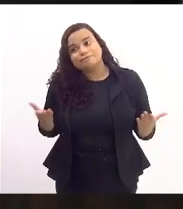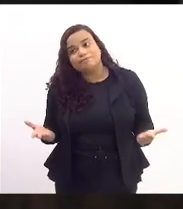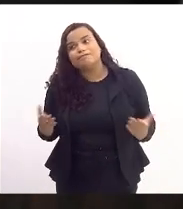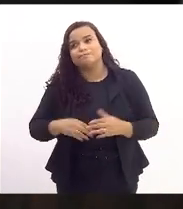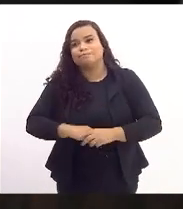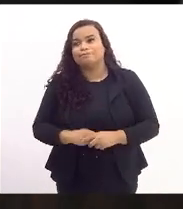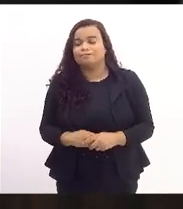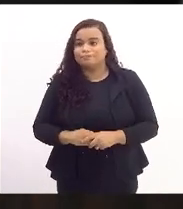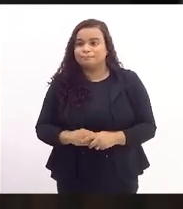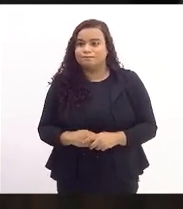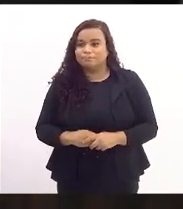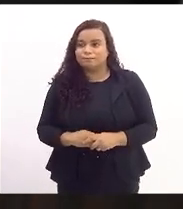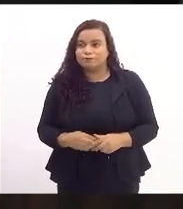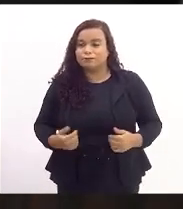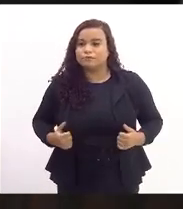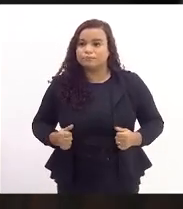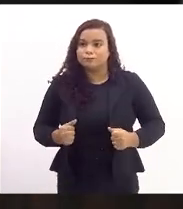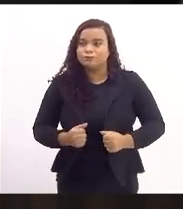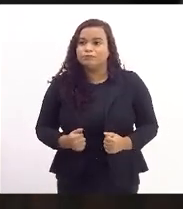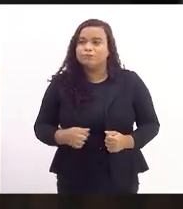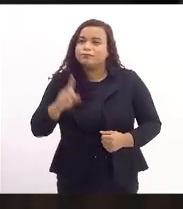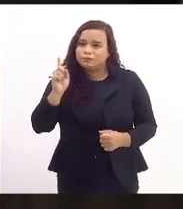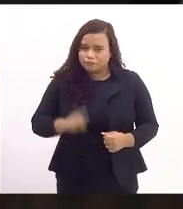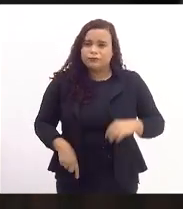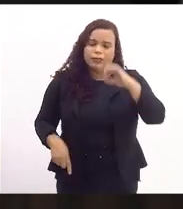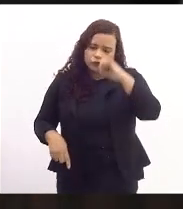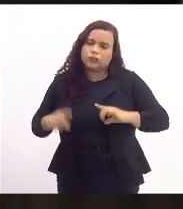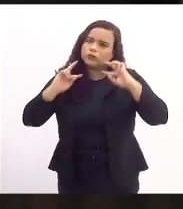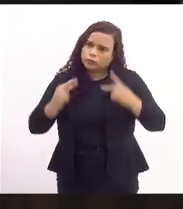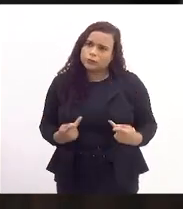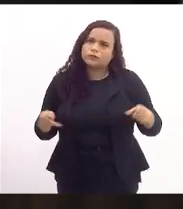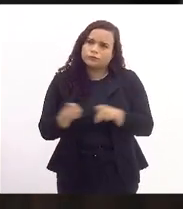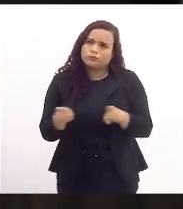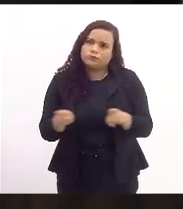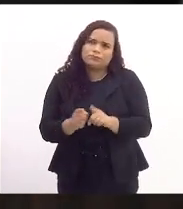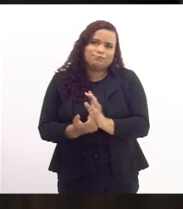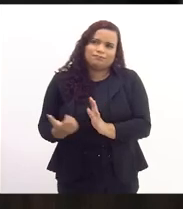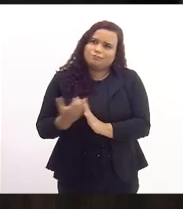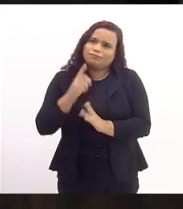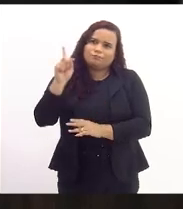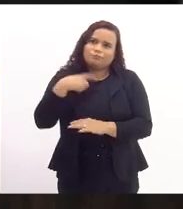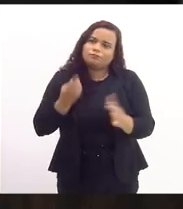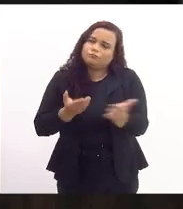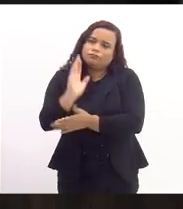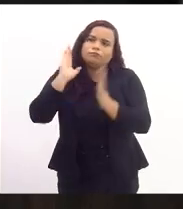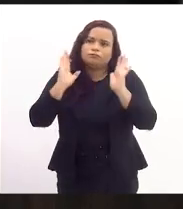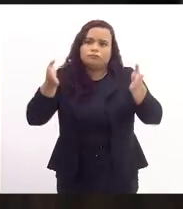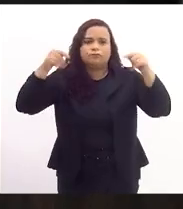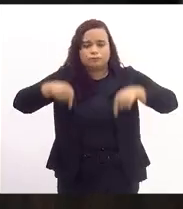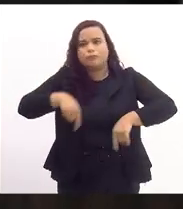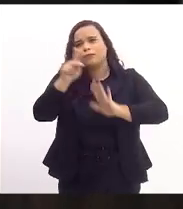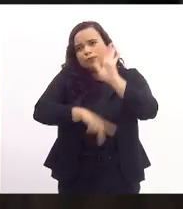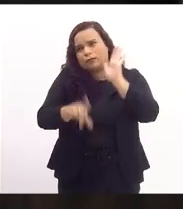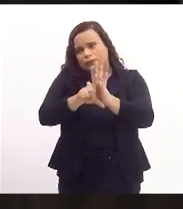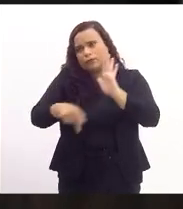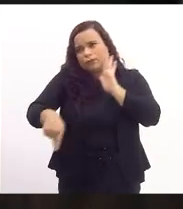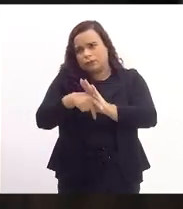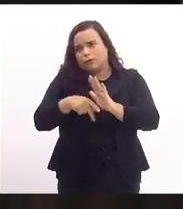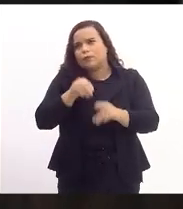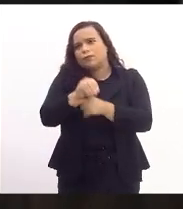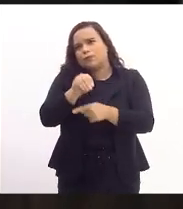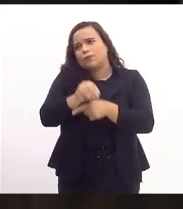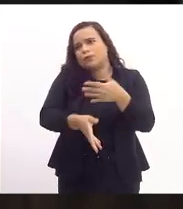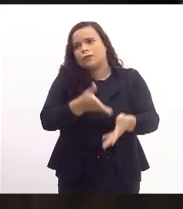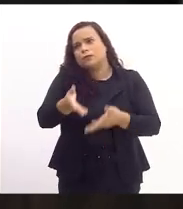caso O que é mais que direitos humanos nós já provamos aqui o projeto de lei o projeto